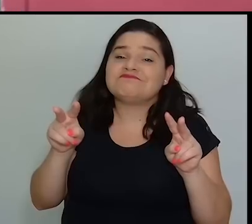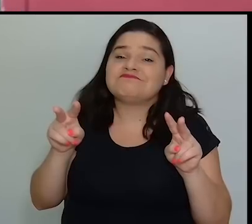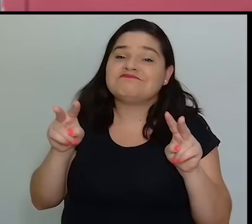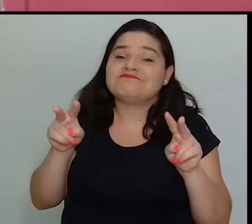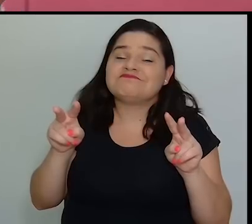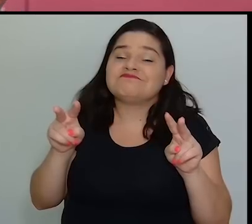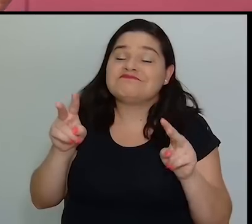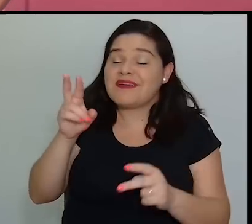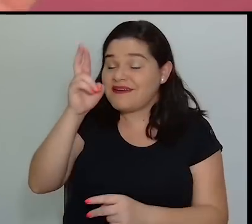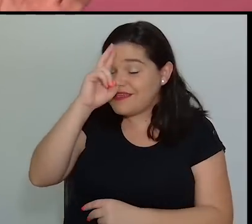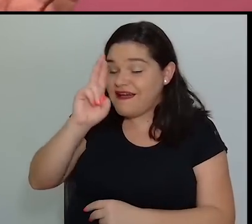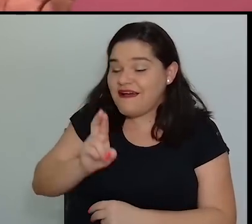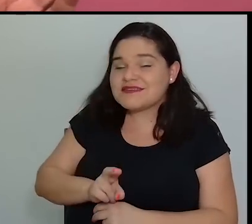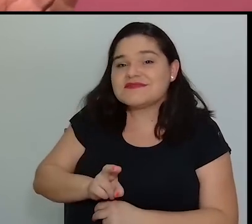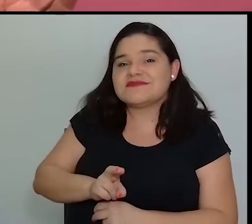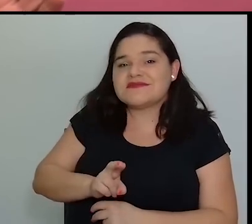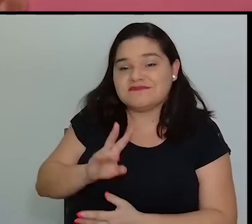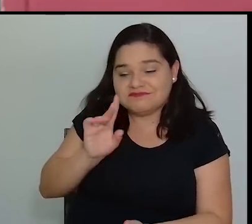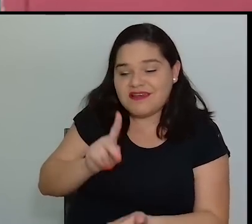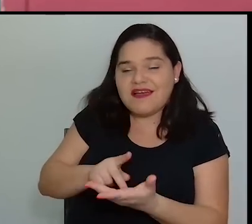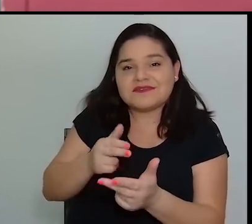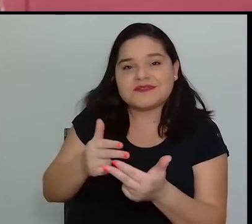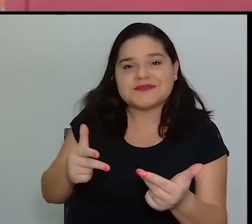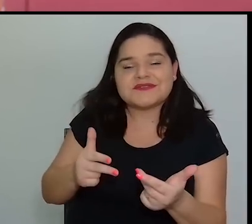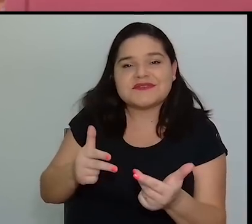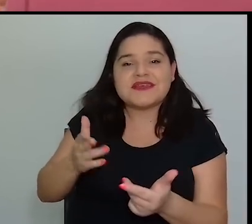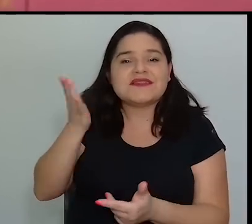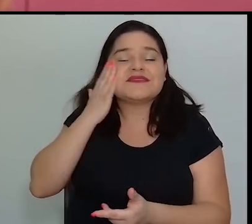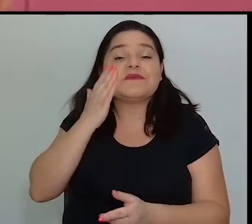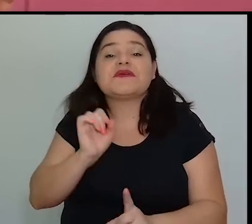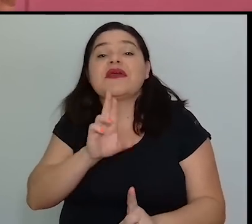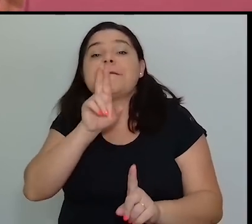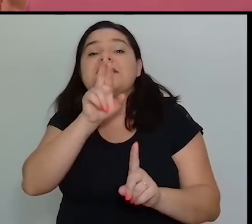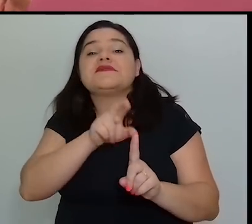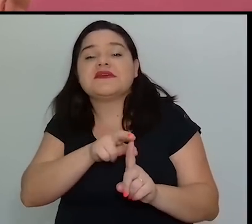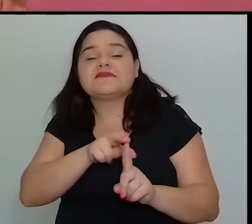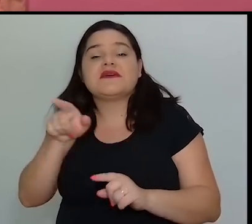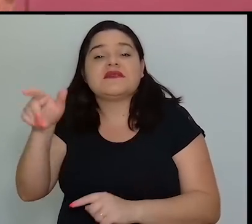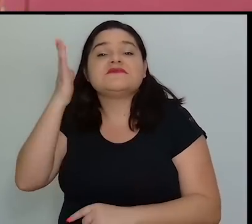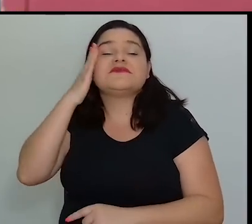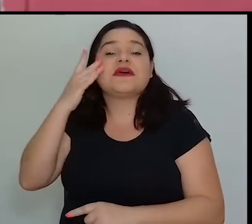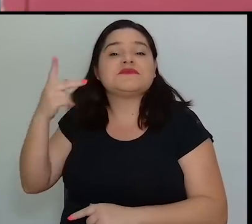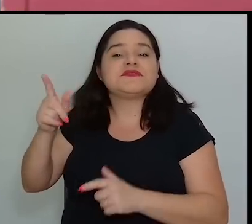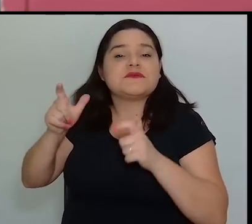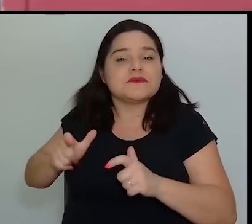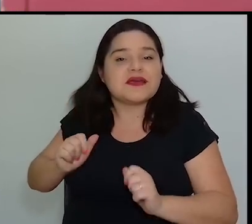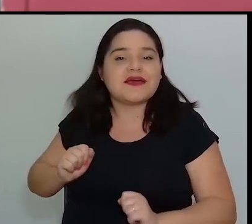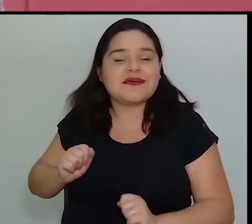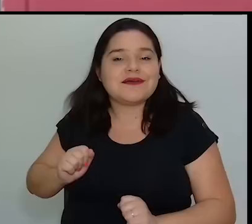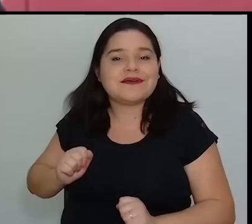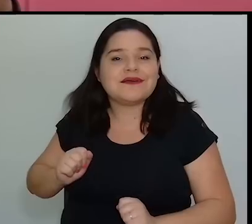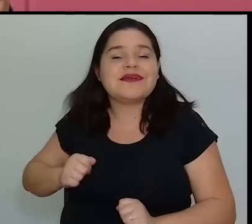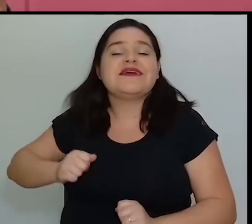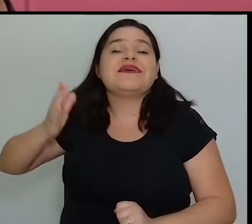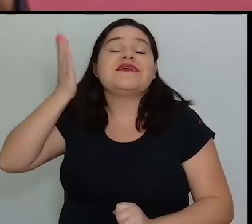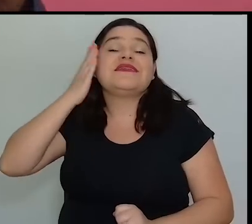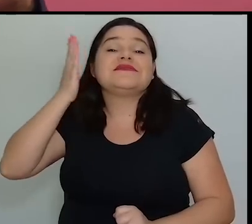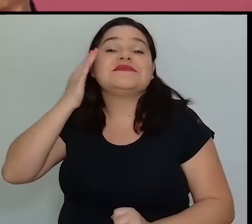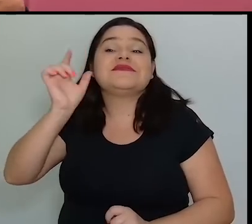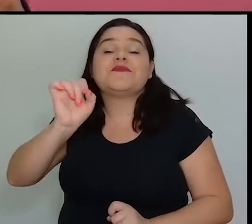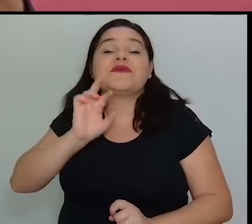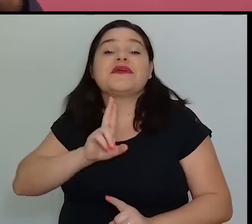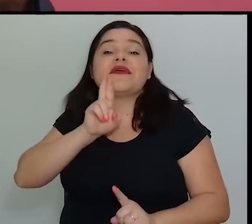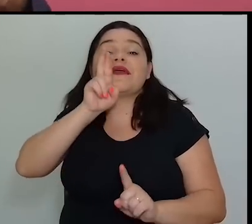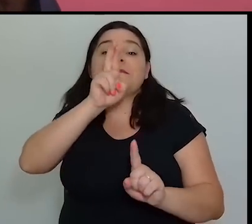racional da realidade ele sabia o que que ele representa seu lugar de fala ele sabe o que que o que que